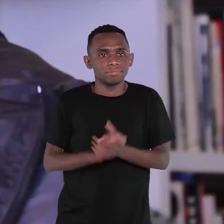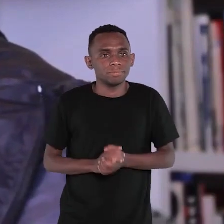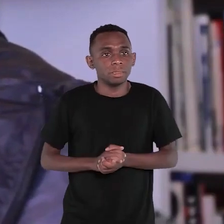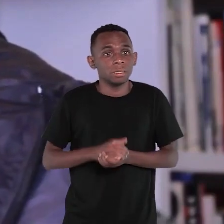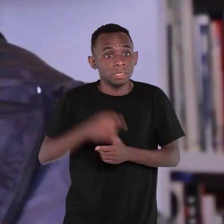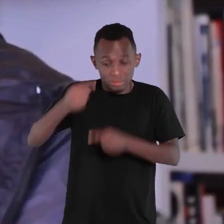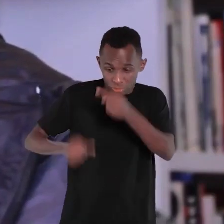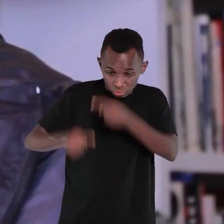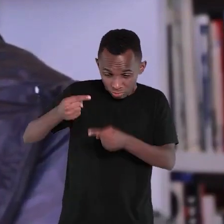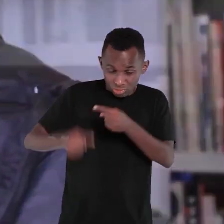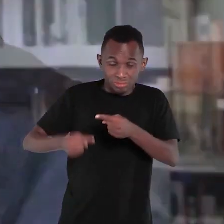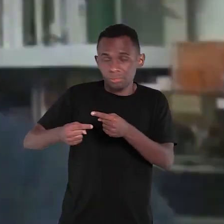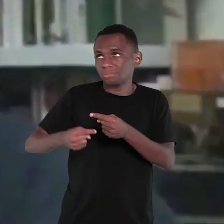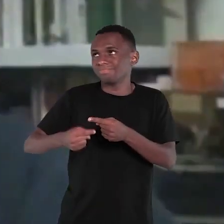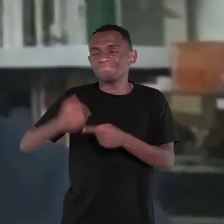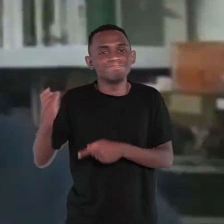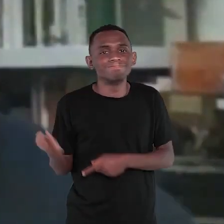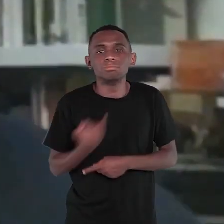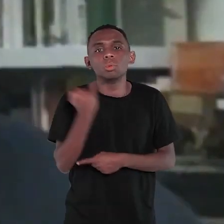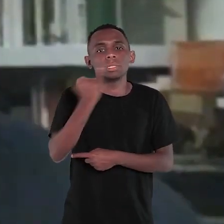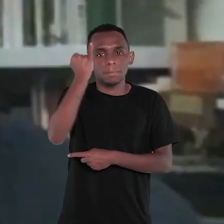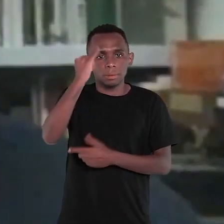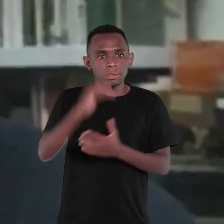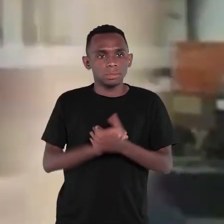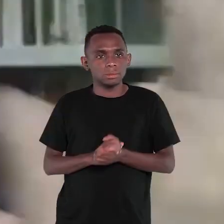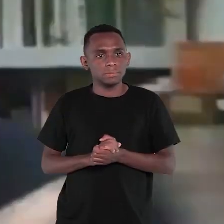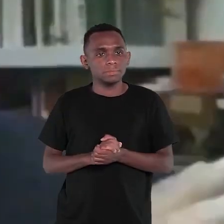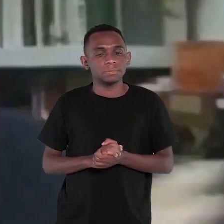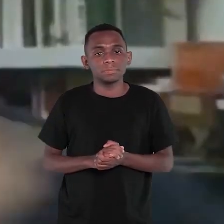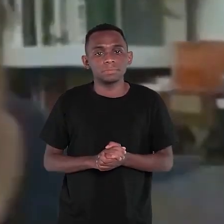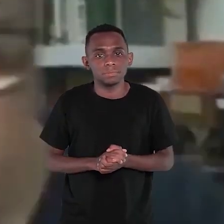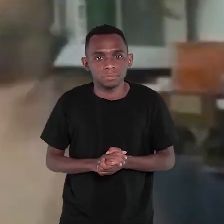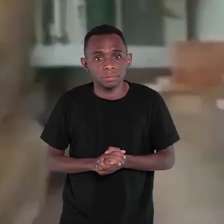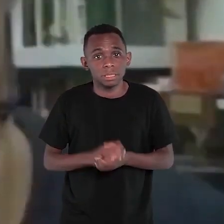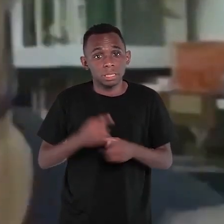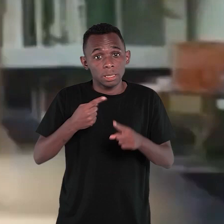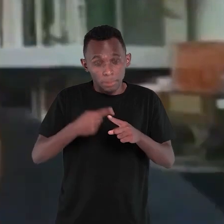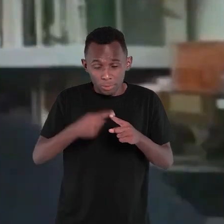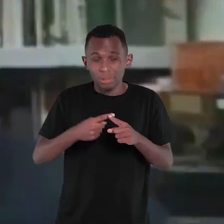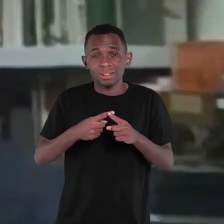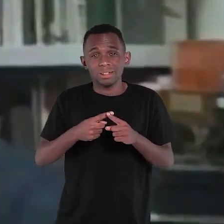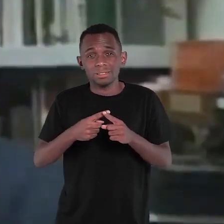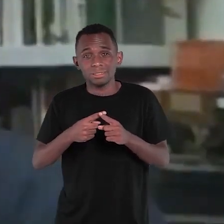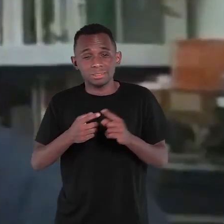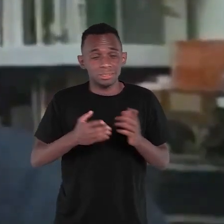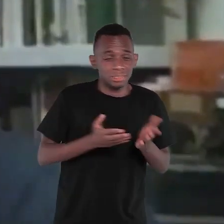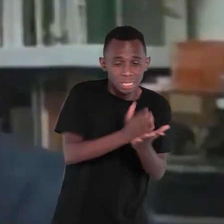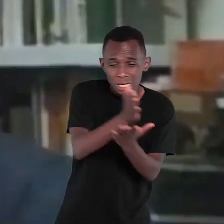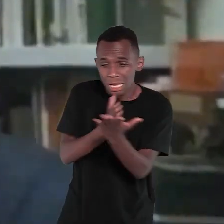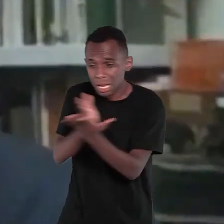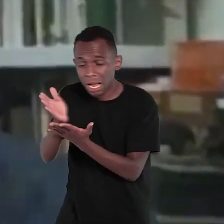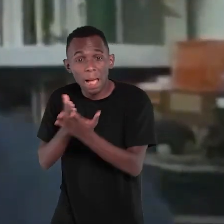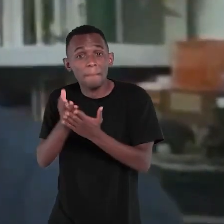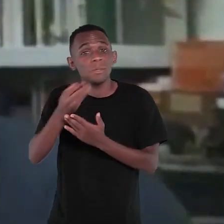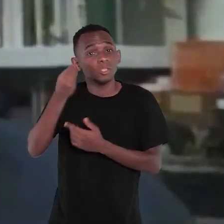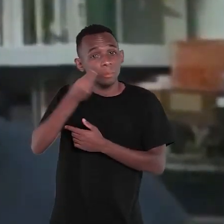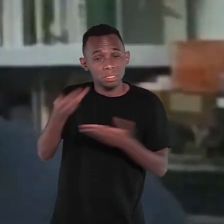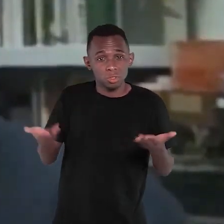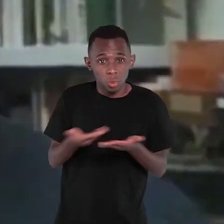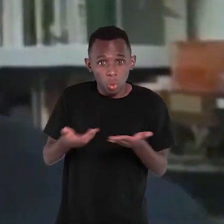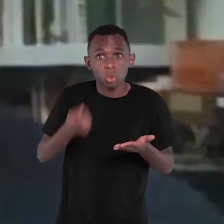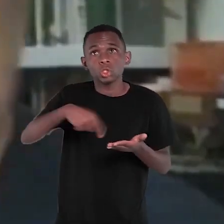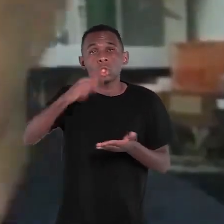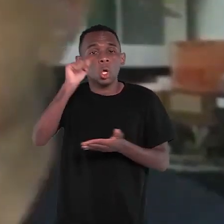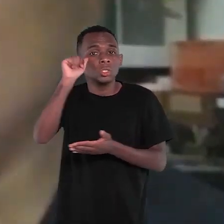Essa discussão é fundamental, Afonso, porque nós estamos, nesses anos que nós estamos vivendo, nós estamos